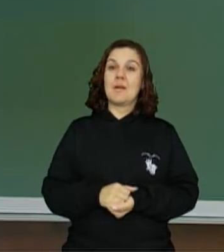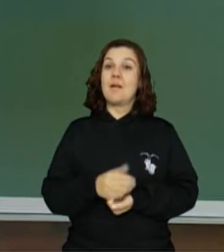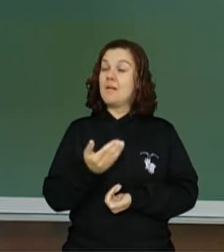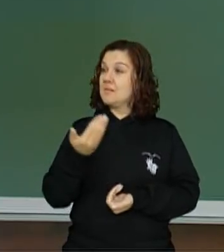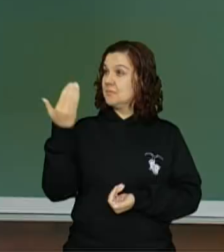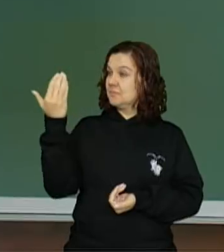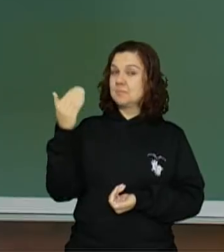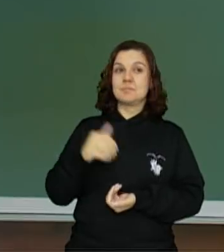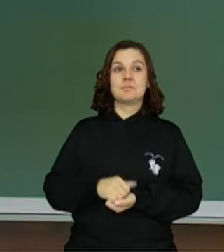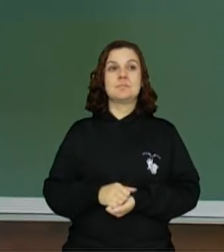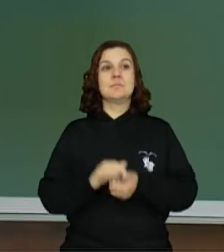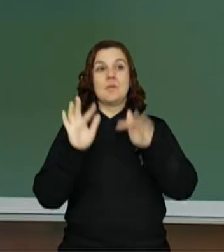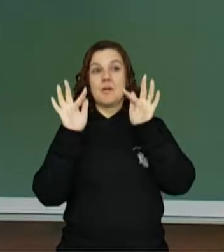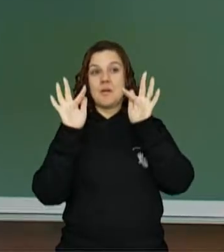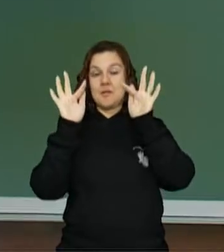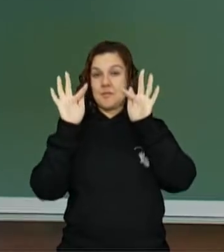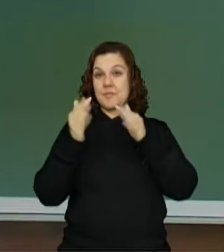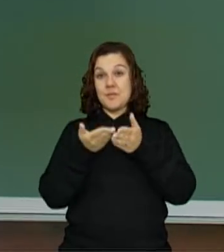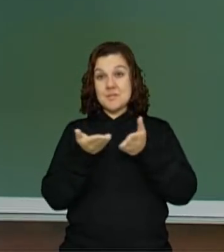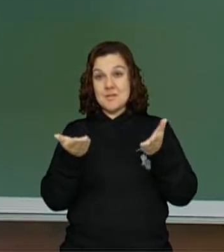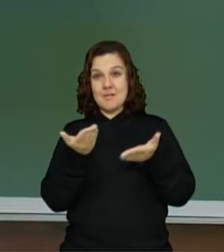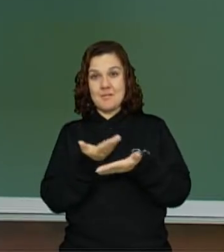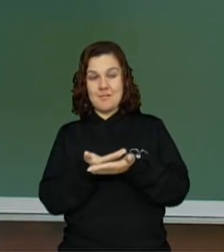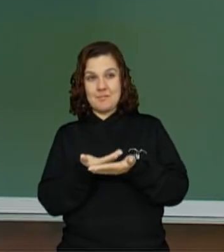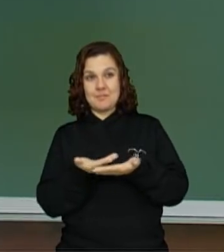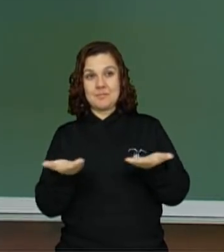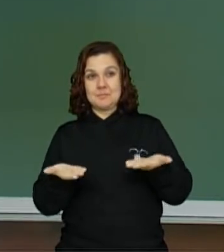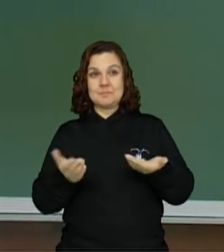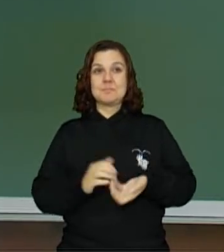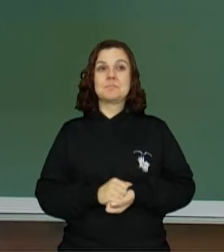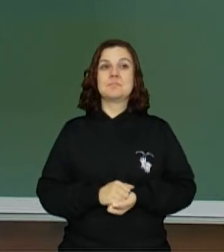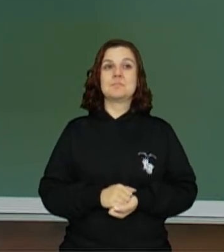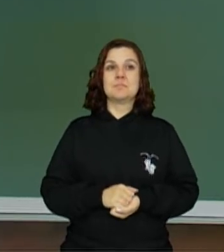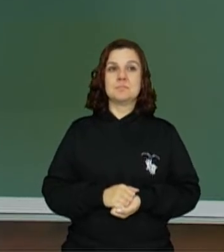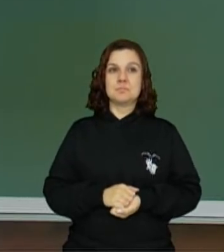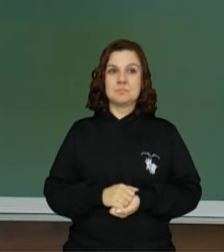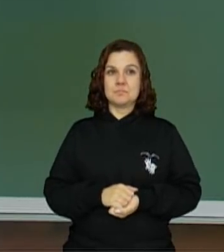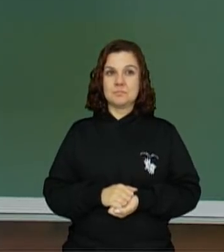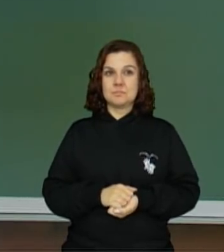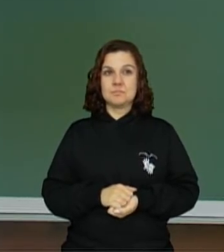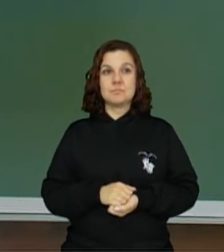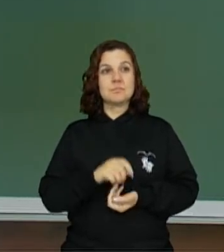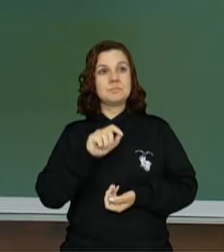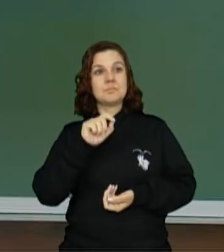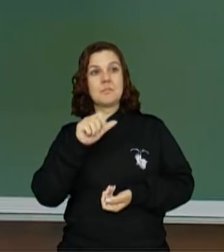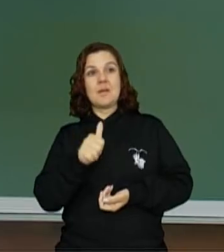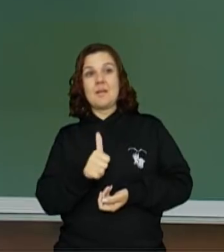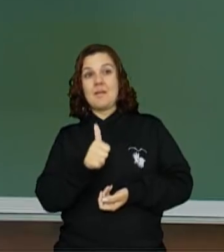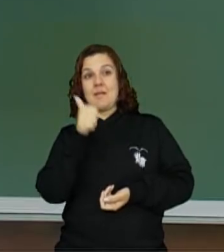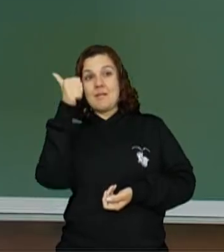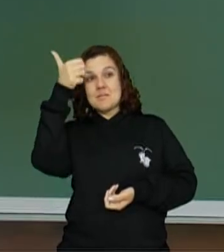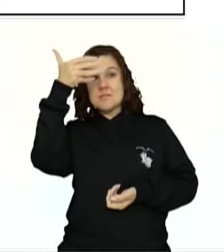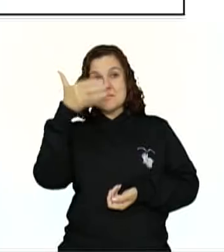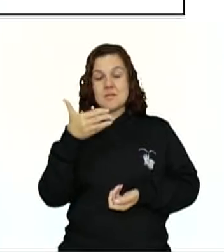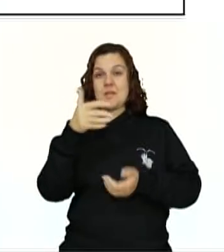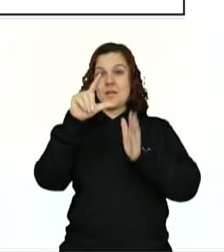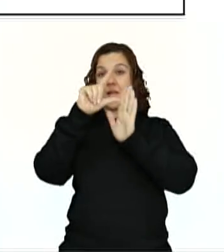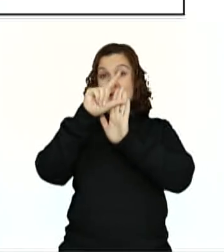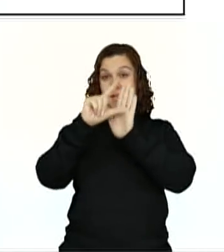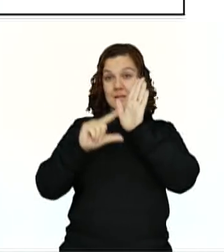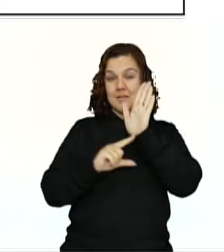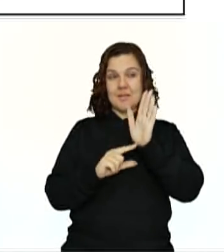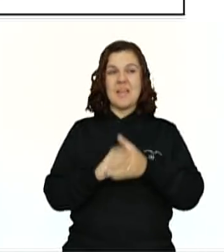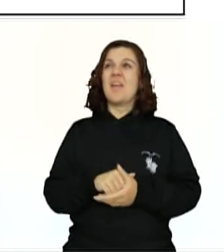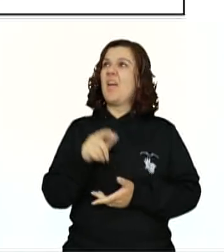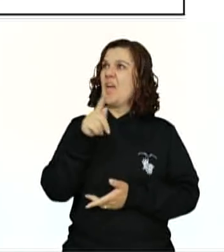E com isso, finalizamos a nossa aula de hoje e eu quero que vocês observem essa lista.